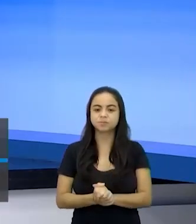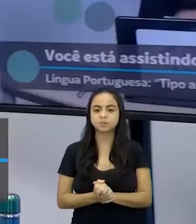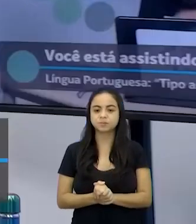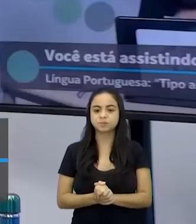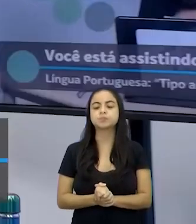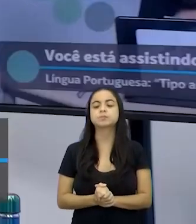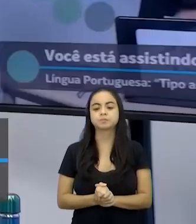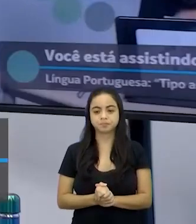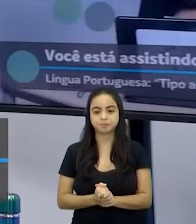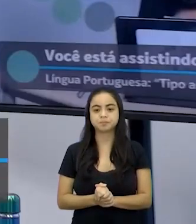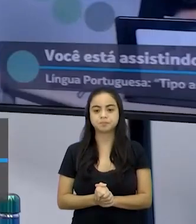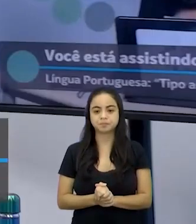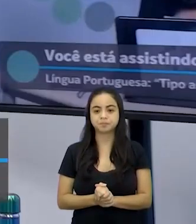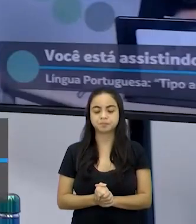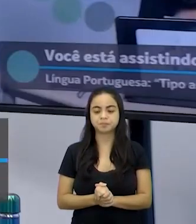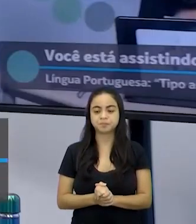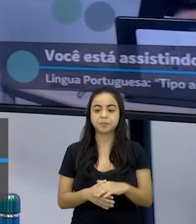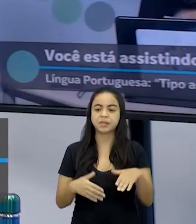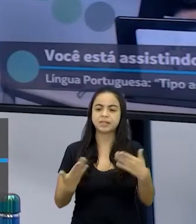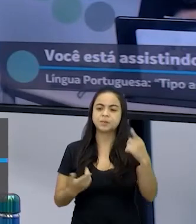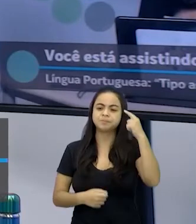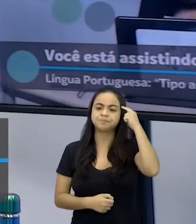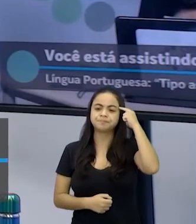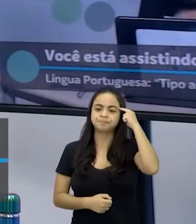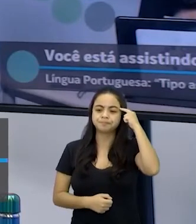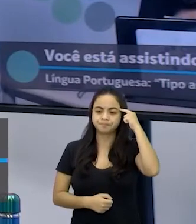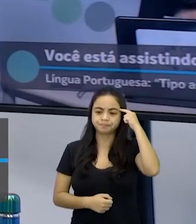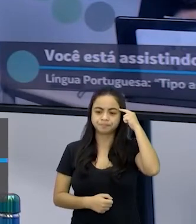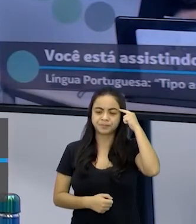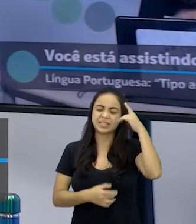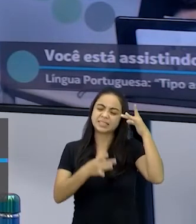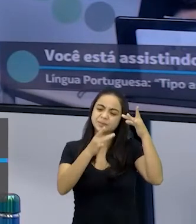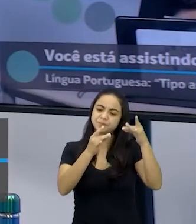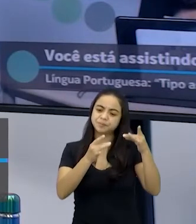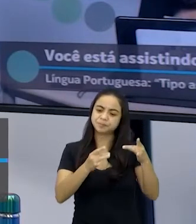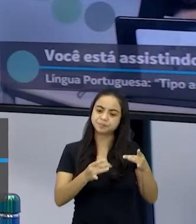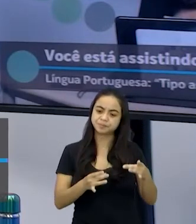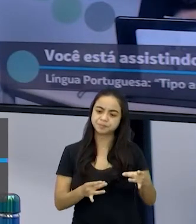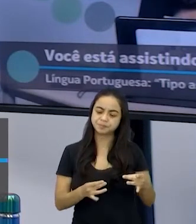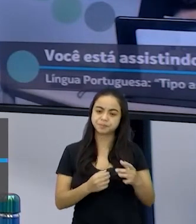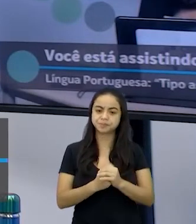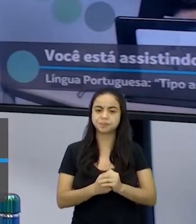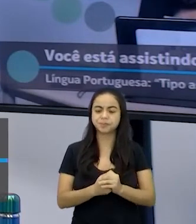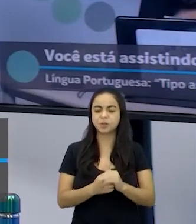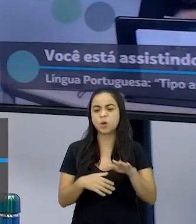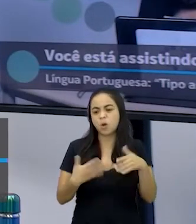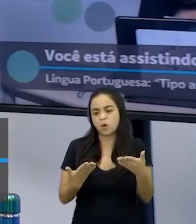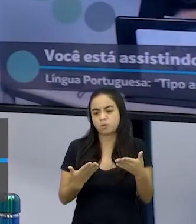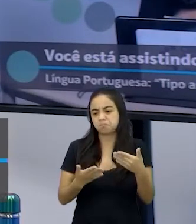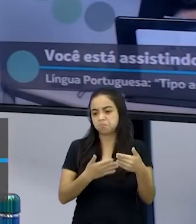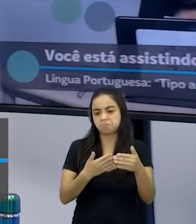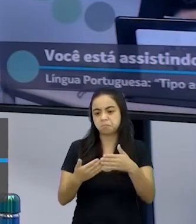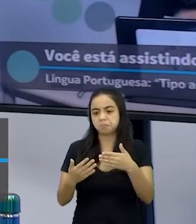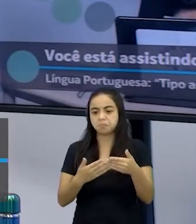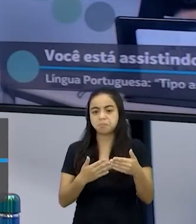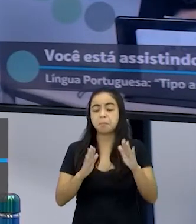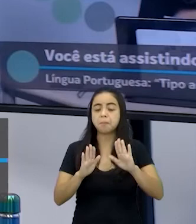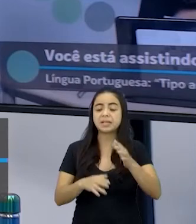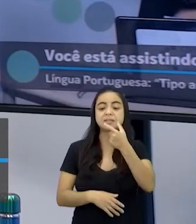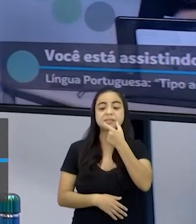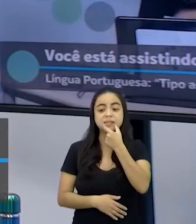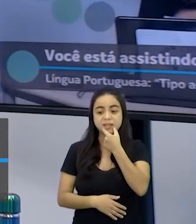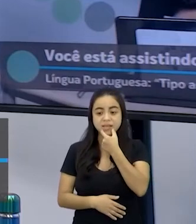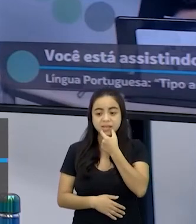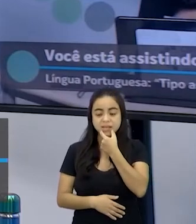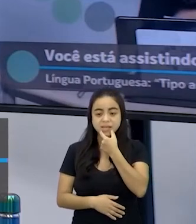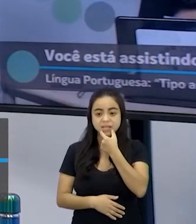muito, muito mesmo. Tá? Então, para a gente ir pensando aí nesses detalhes, né? Querendo ou não, aí, o inglês, ele